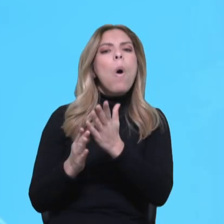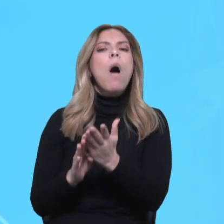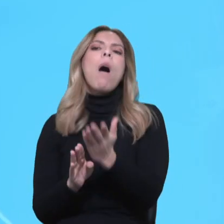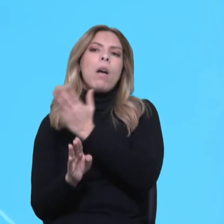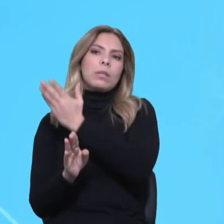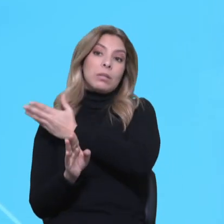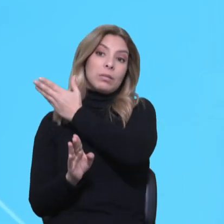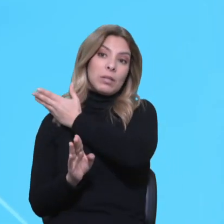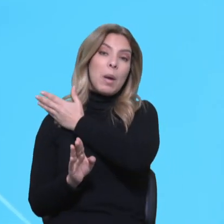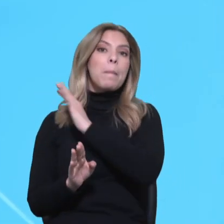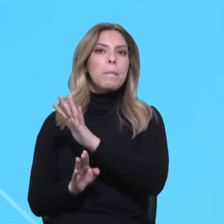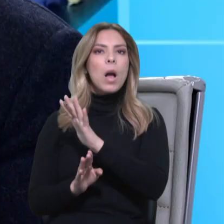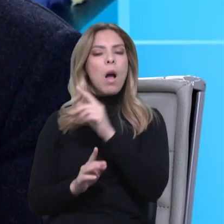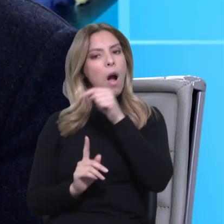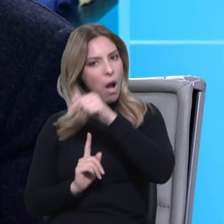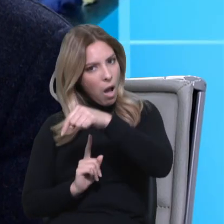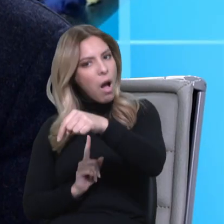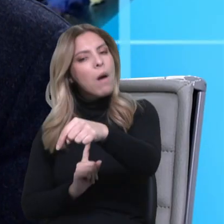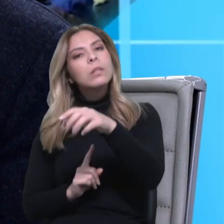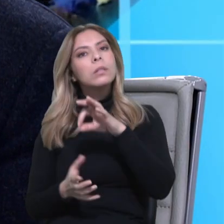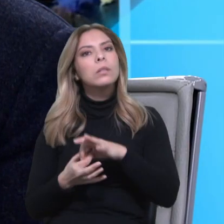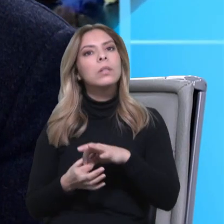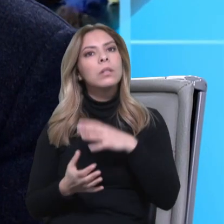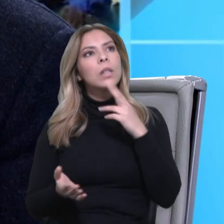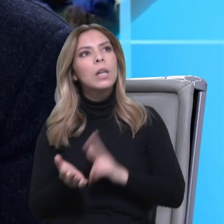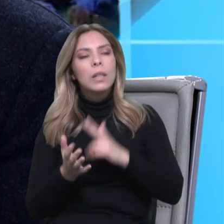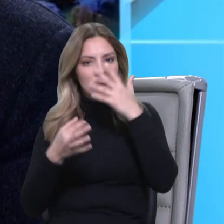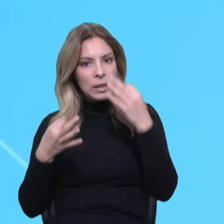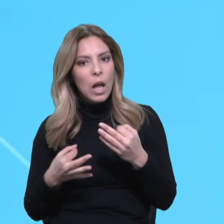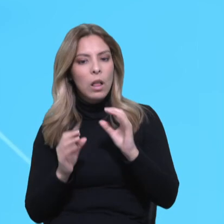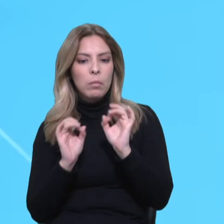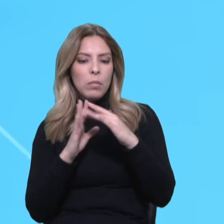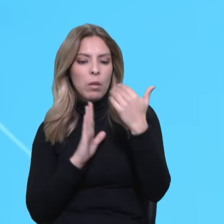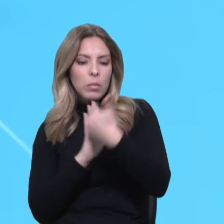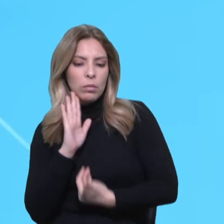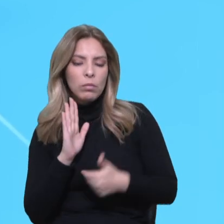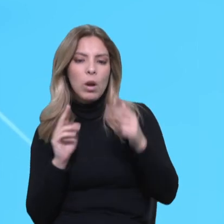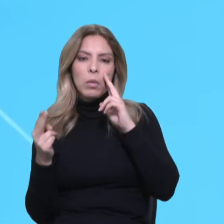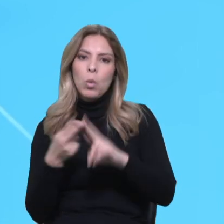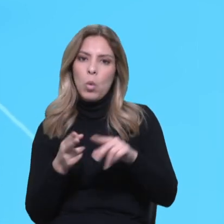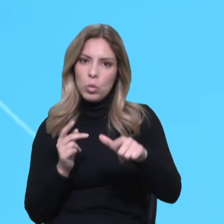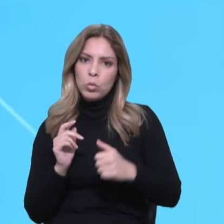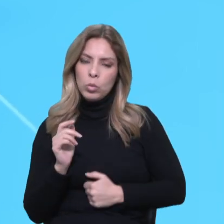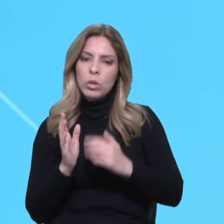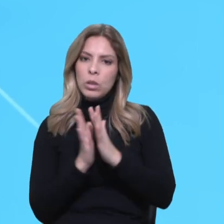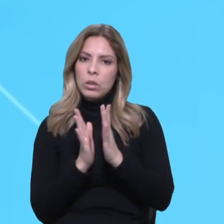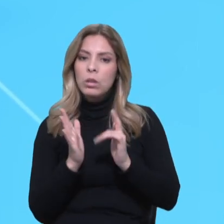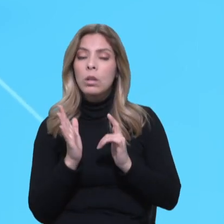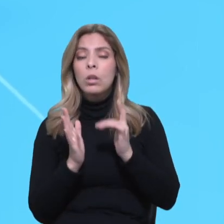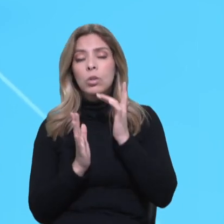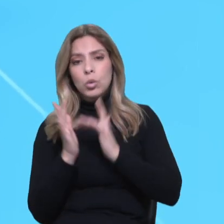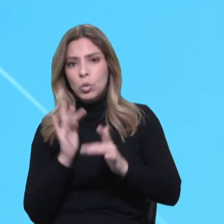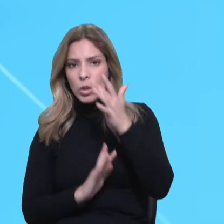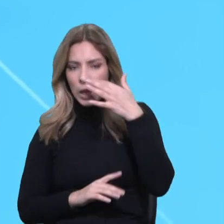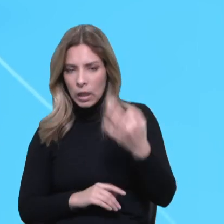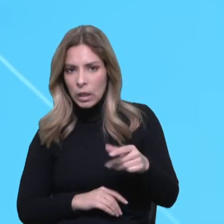dado frutos também na realidade concreta, onde, por exemplo, a plataforma de encontro cristão se situa, quer congregar, quer